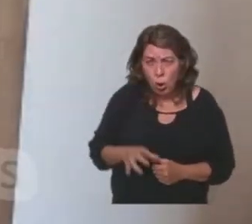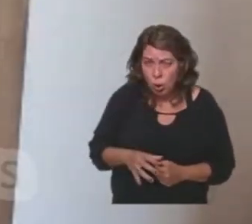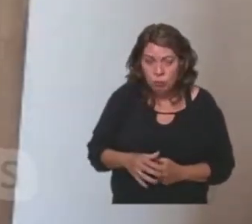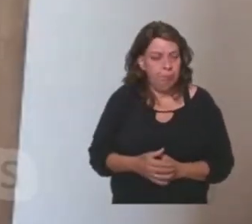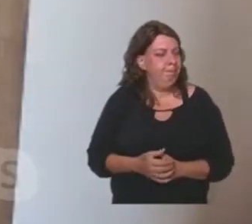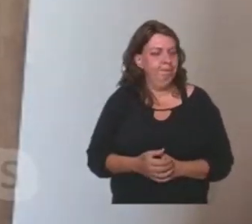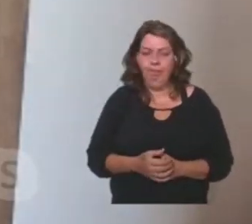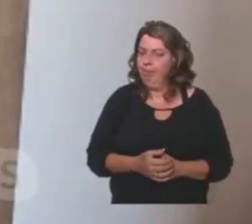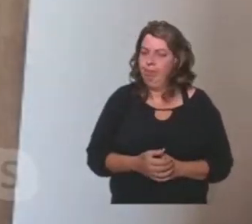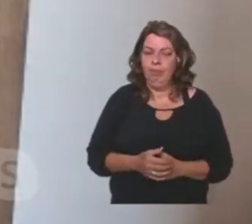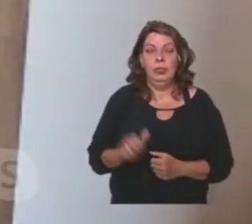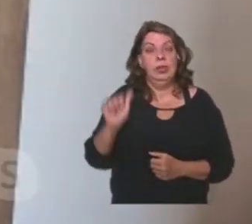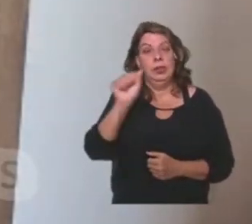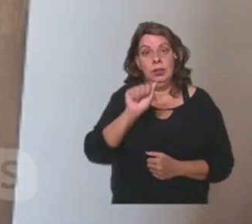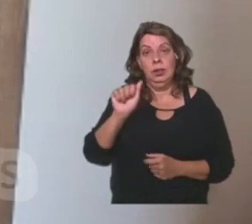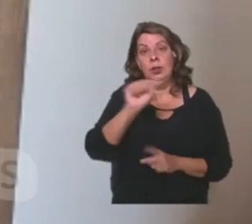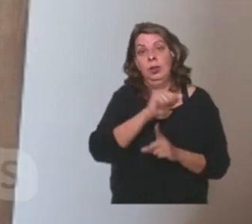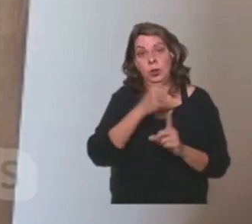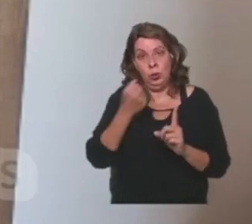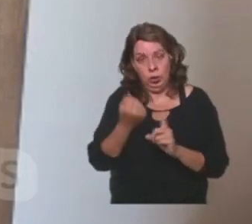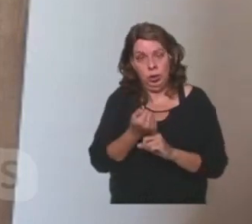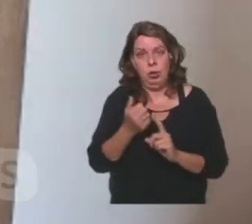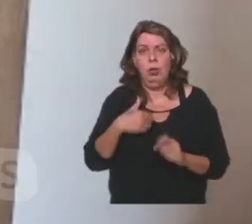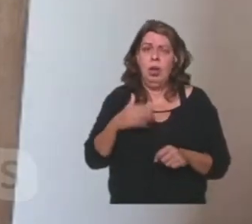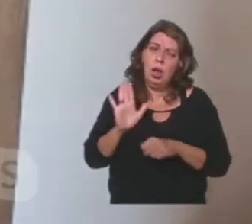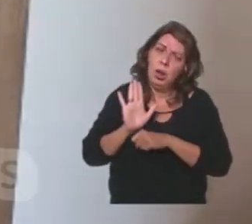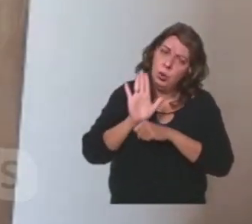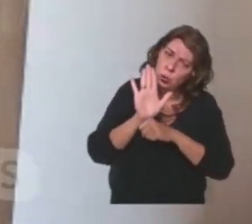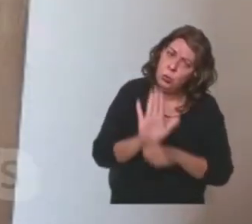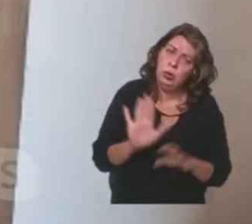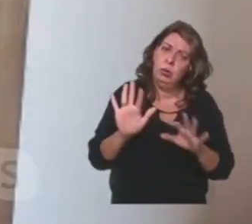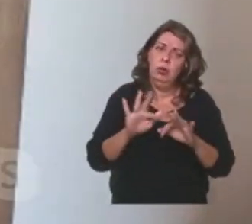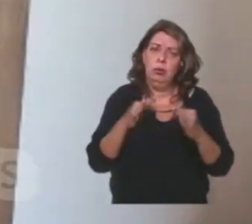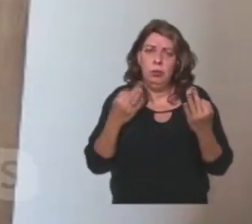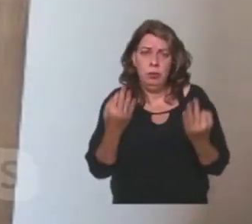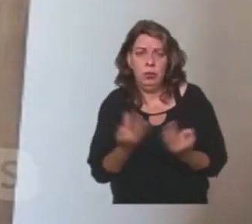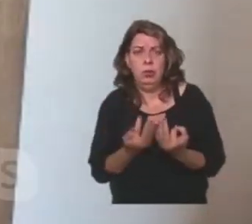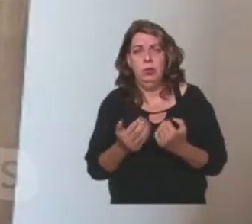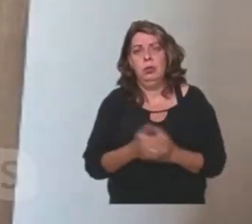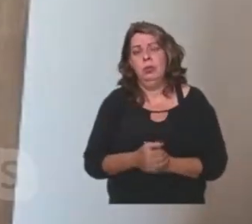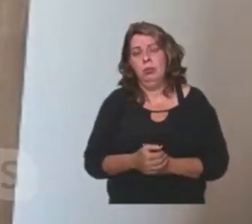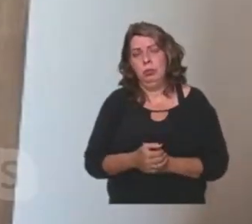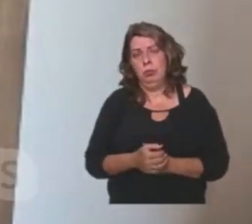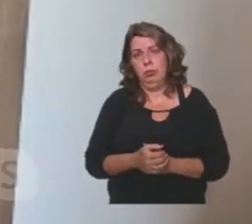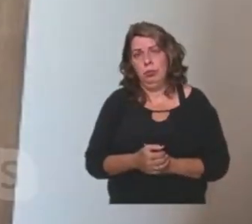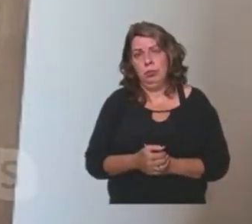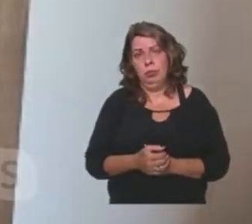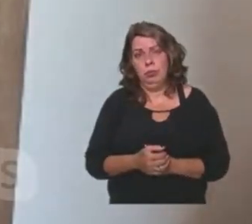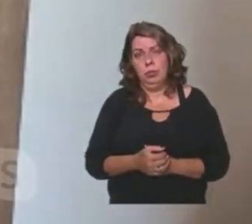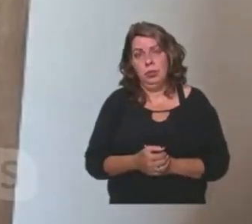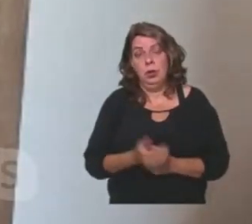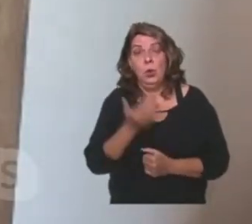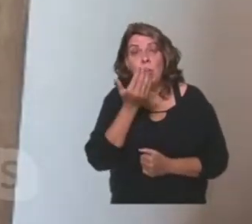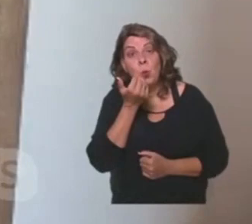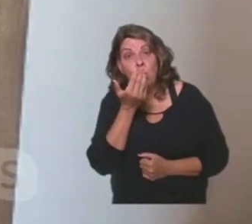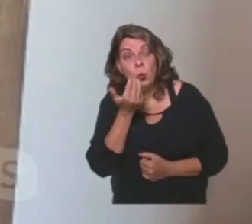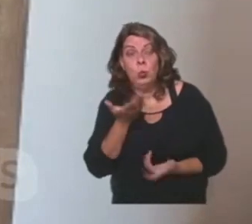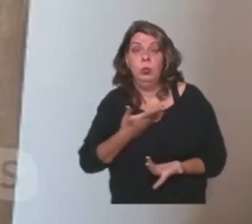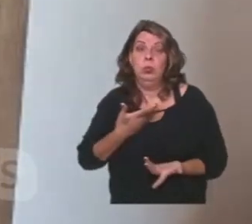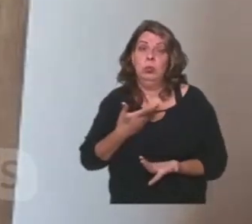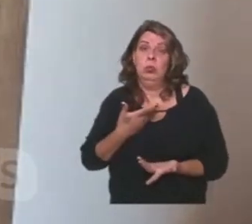né, assistência social. A gente acolhe a família, presta assistência com relação à cesta básica,